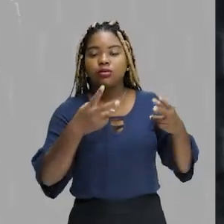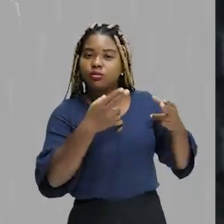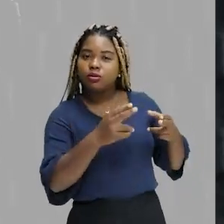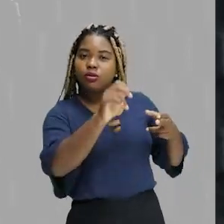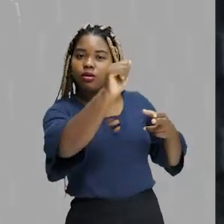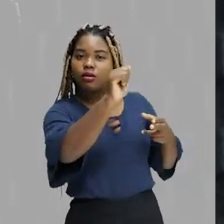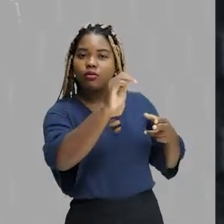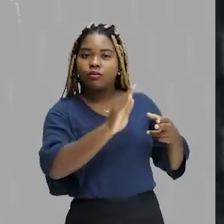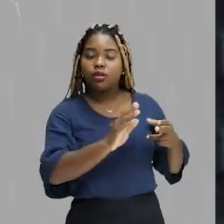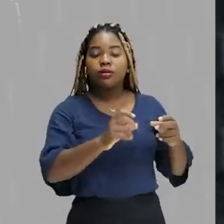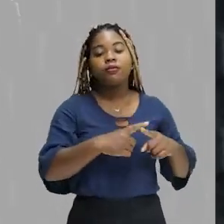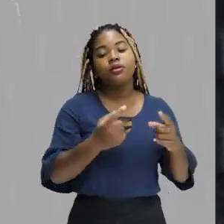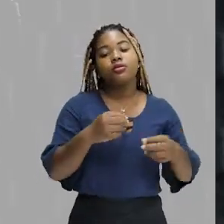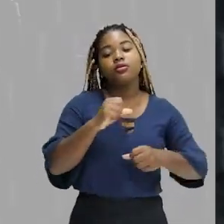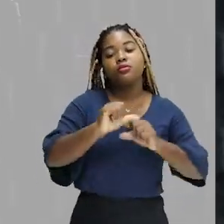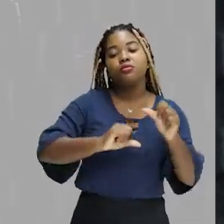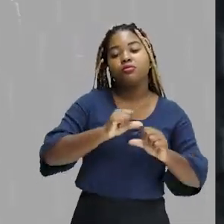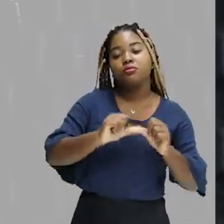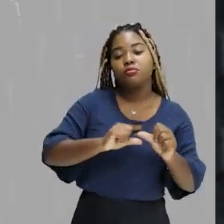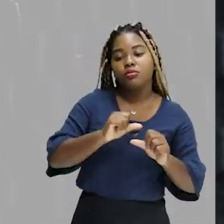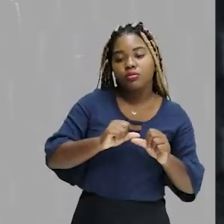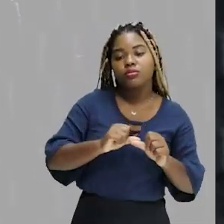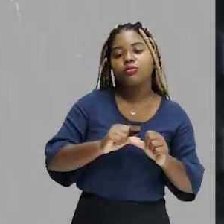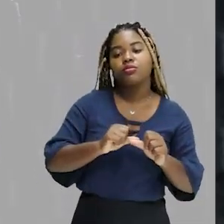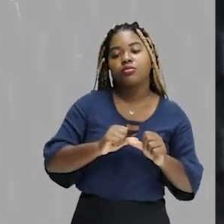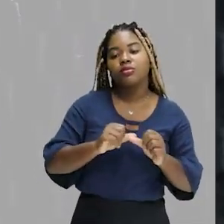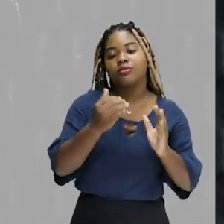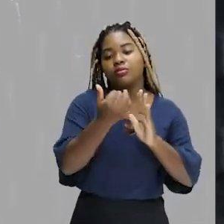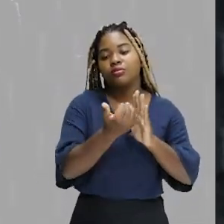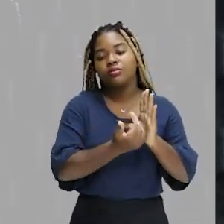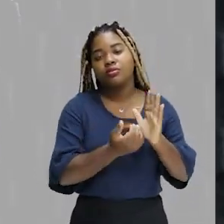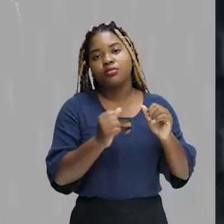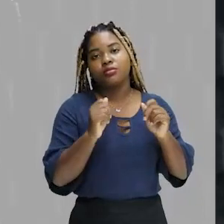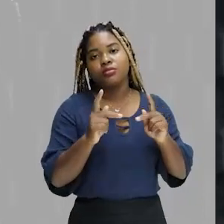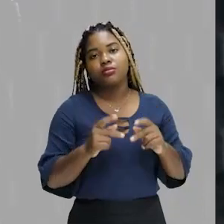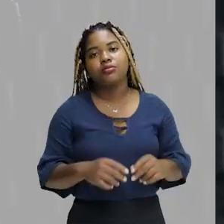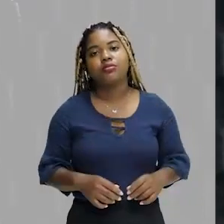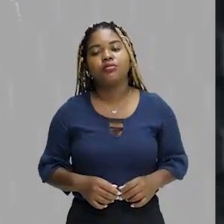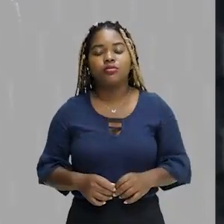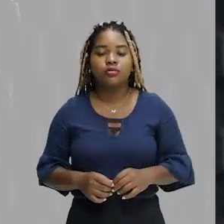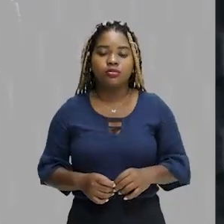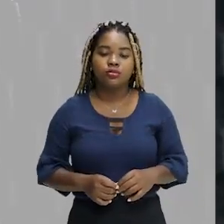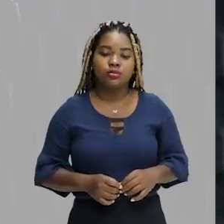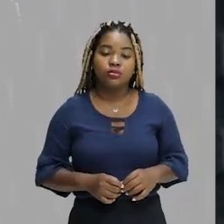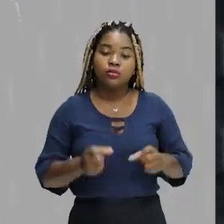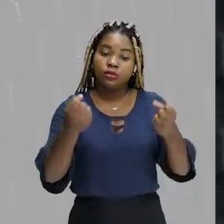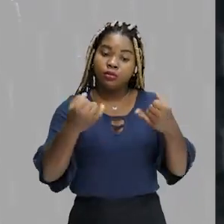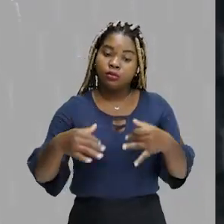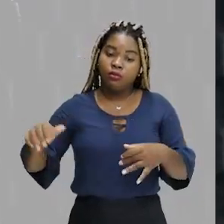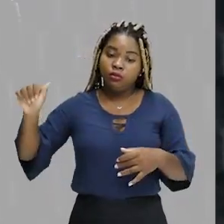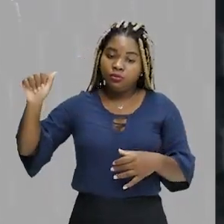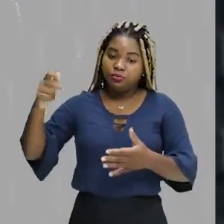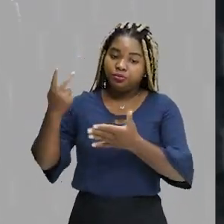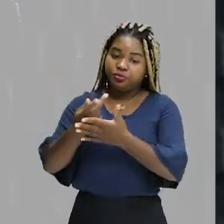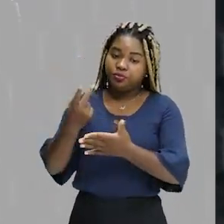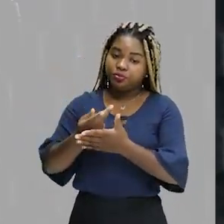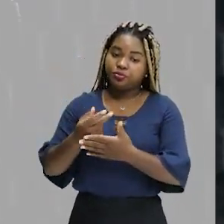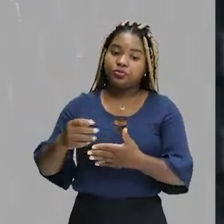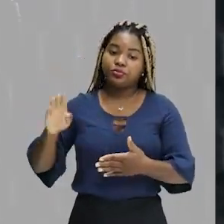termologia de álcool aromático e álcool primário. Está errado, certo? Conforme a gente explicou na letra A, está